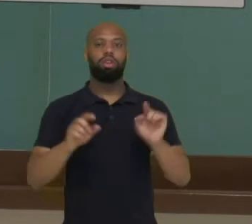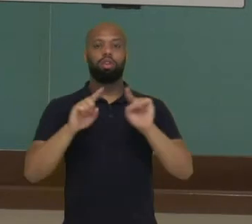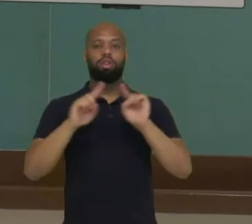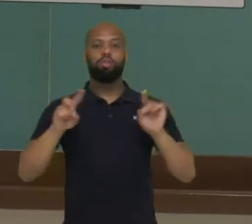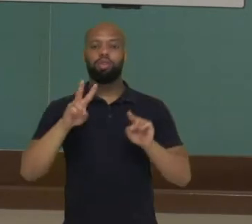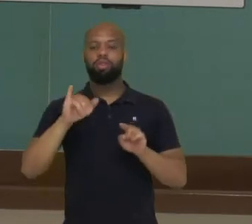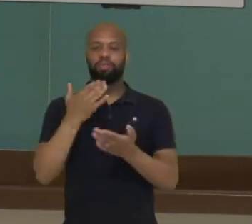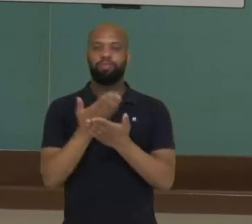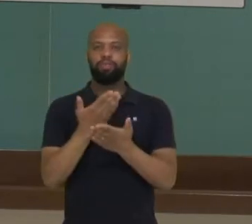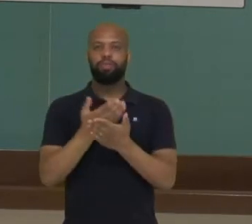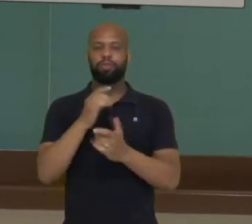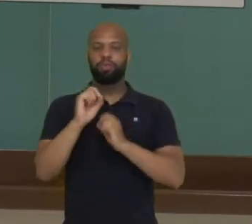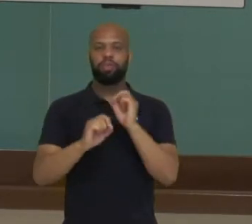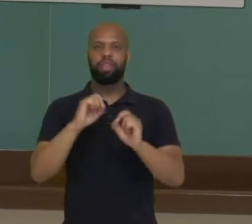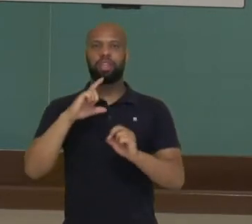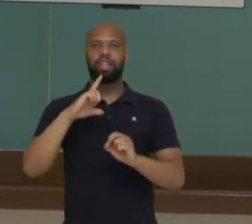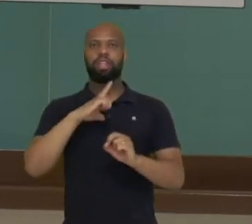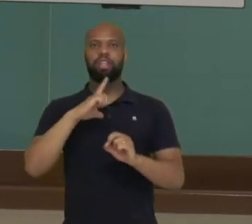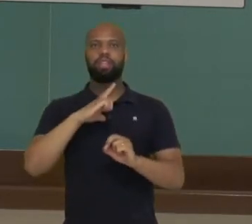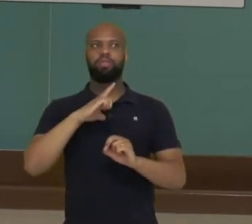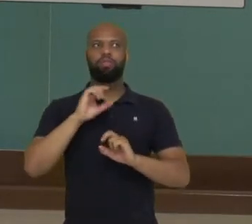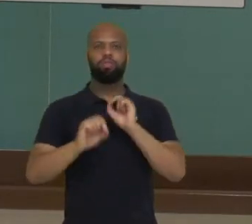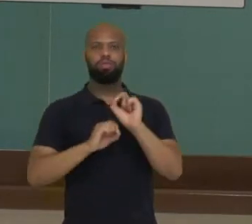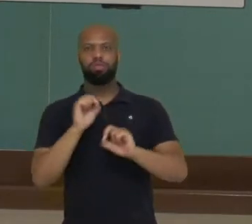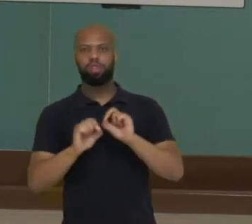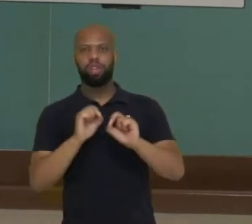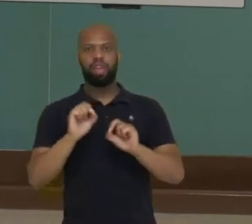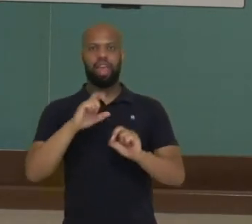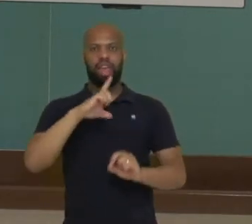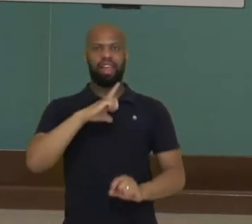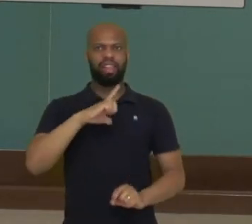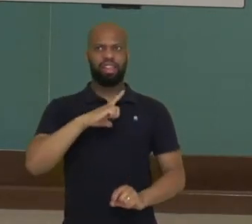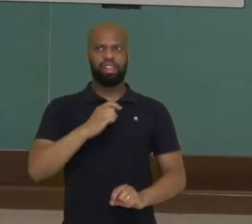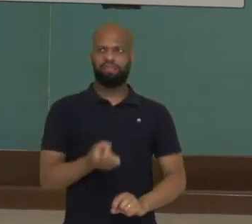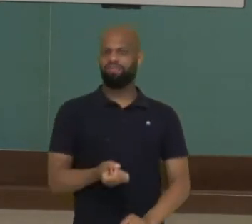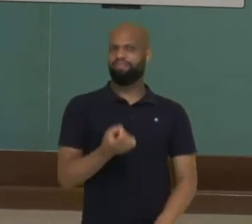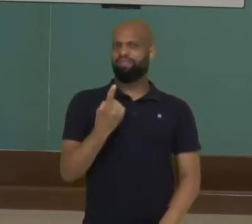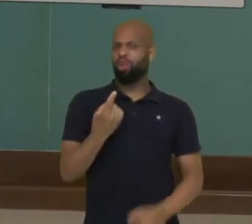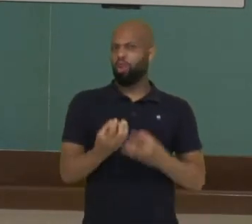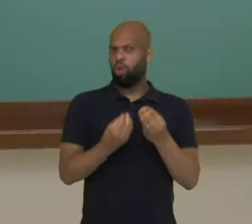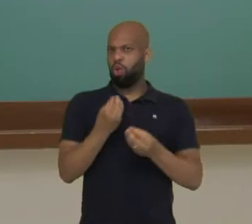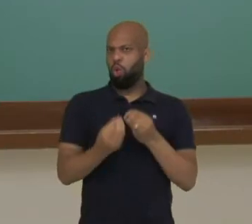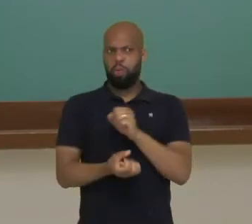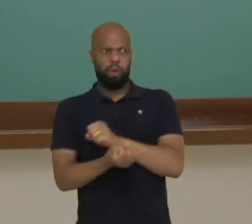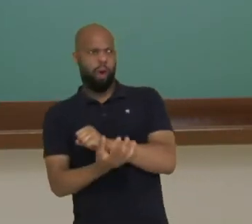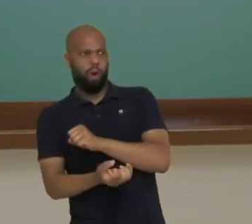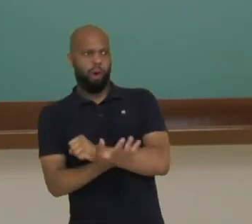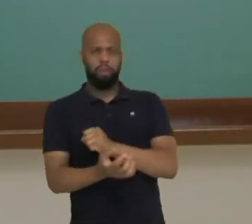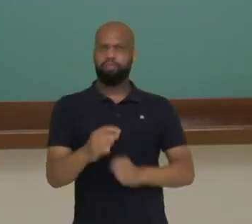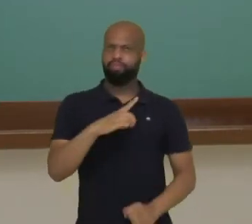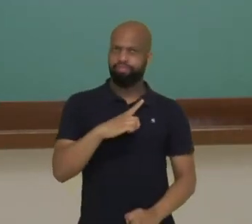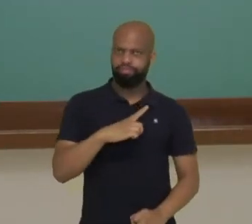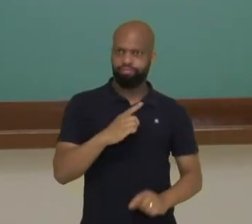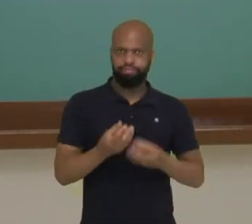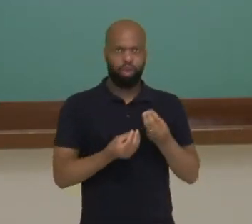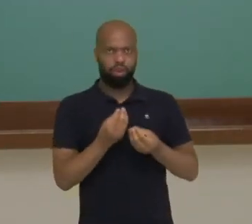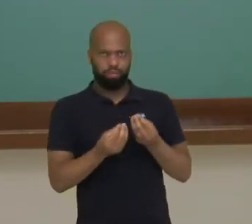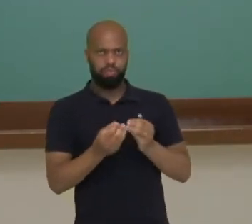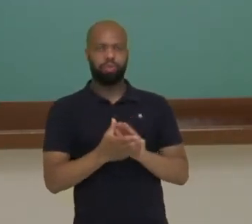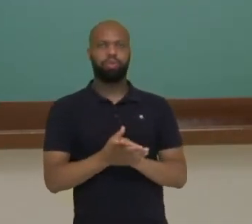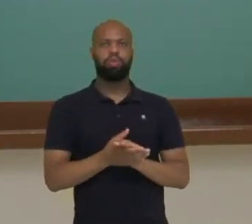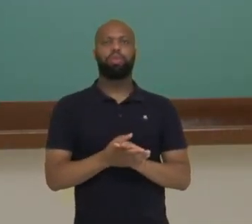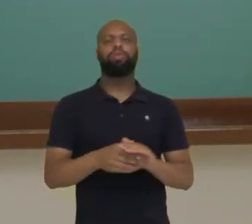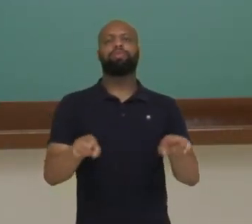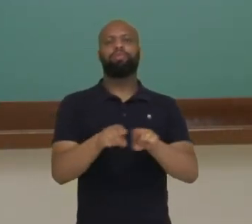vai falar sobre o golpe da maioridade. Lá vem golpe, hein? E a gente vai ver como é que o Dom